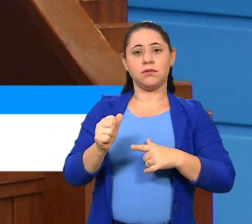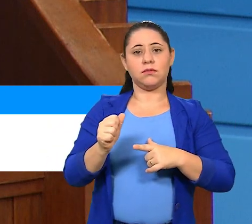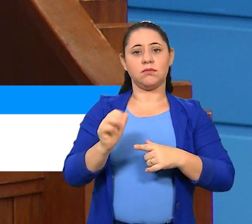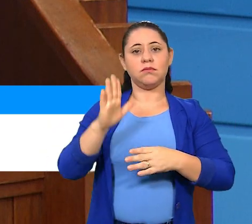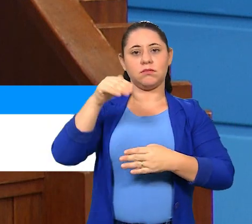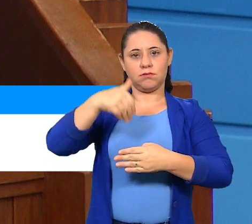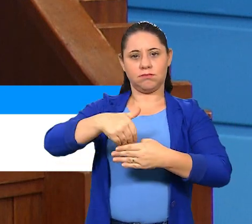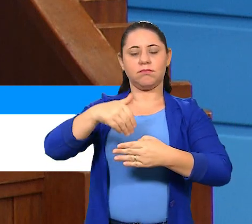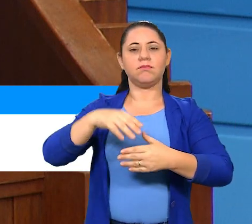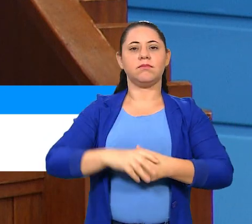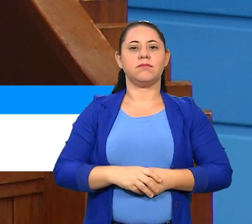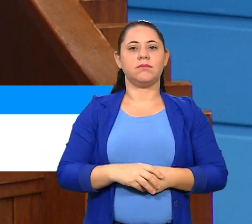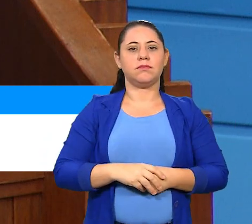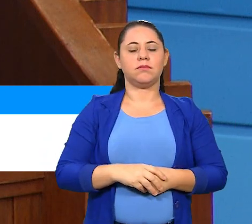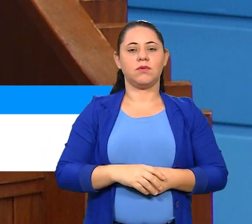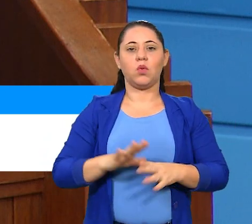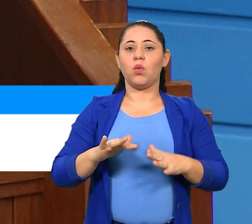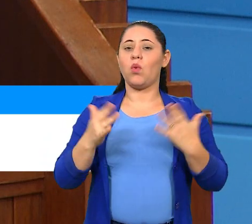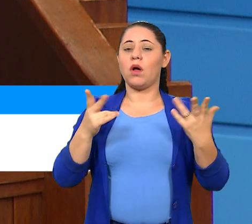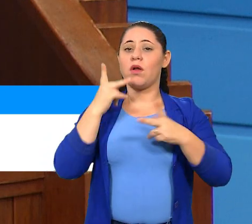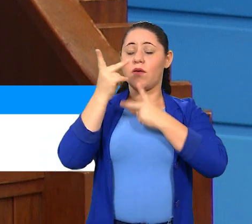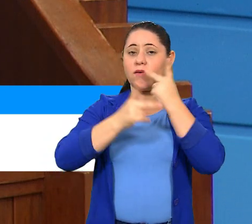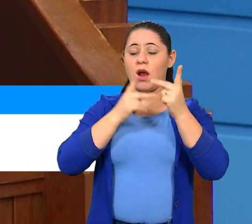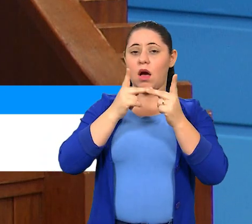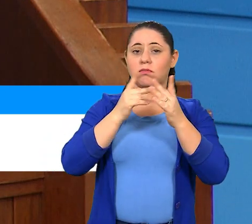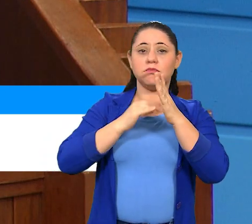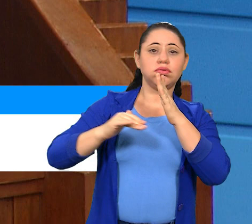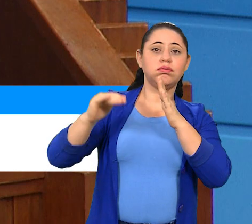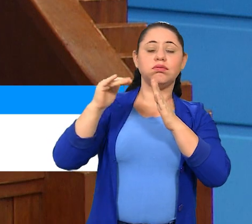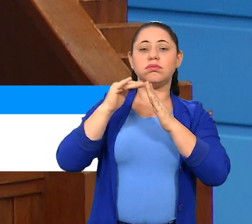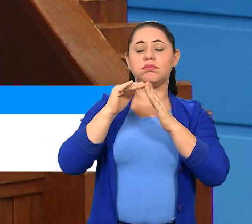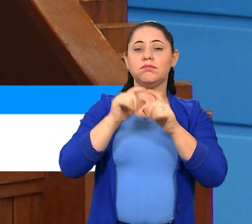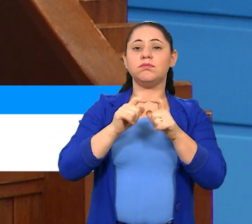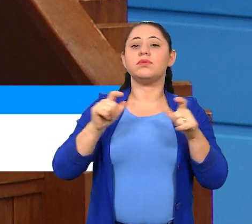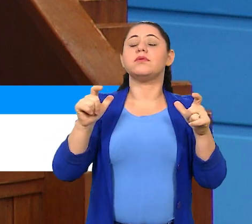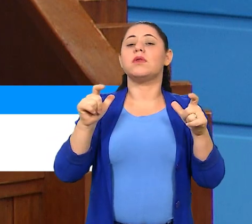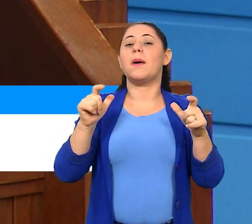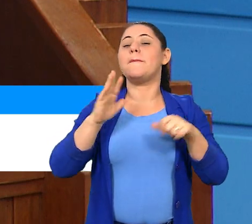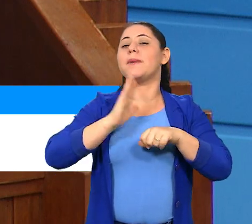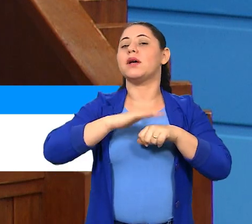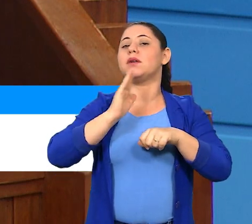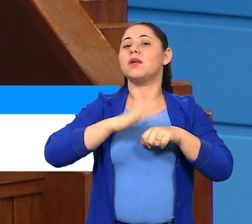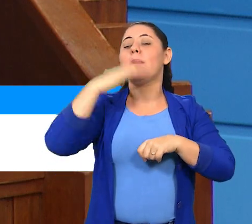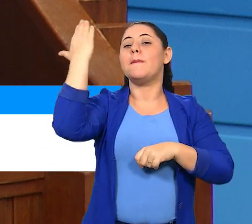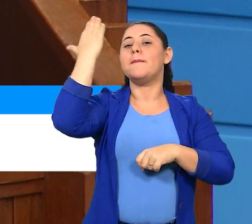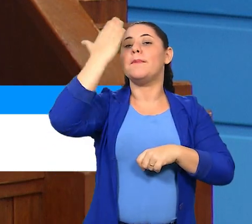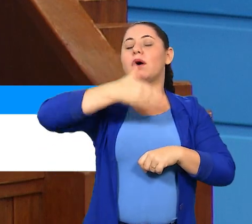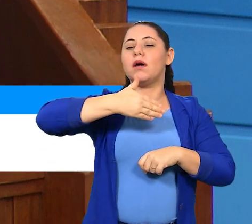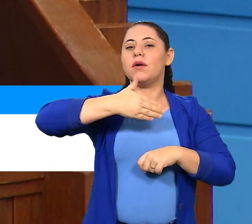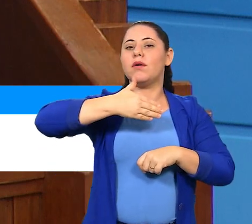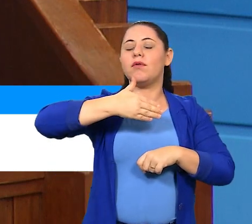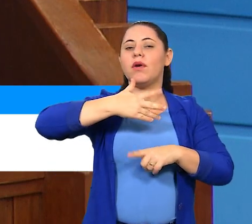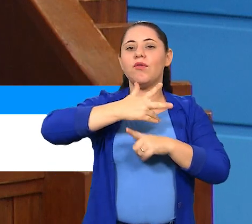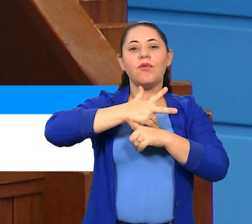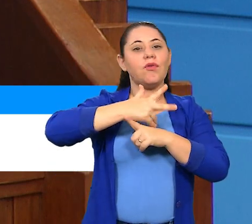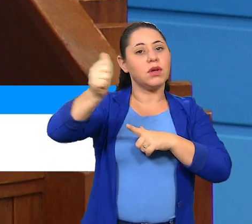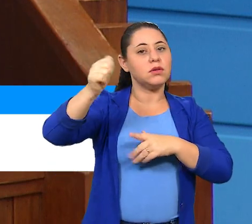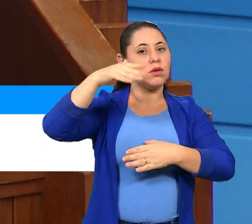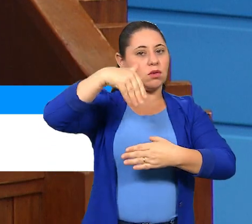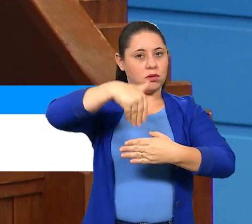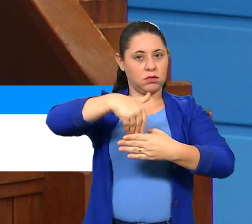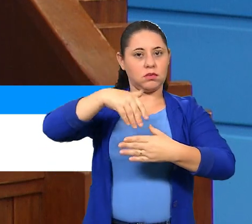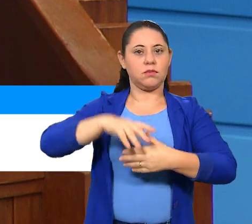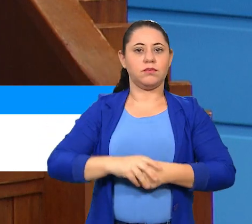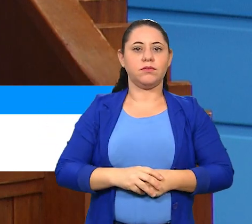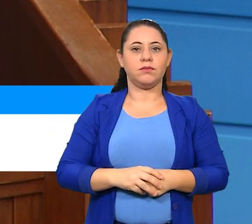éramos nós e nós vencemos as eleições então quando vai falar de maioria vamos falar da maioria que